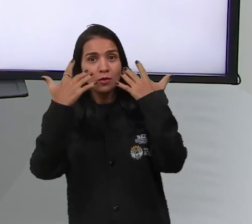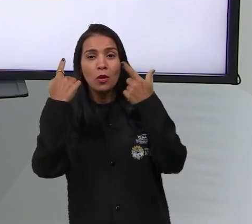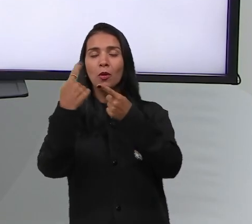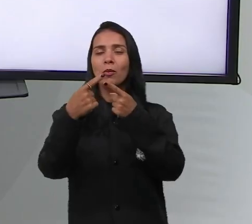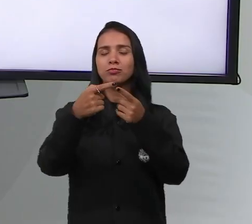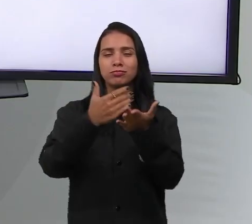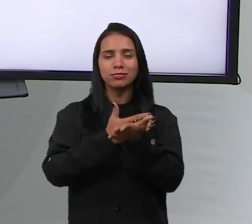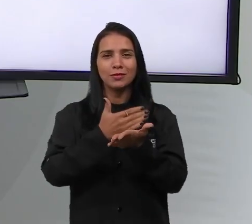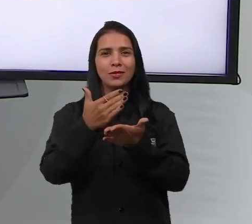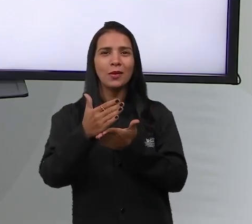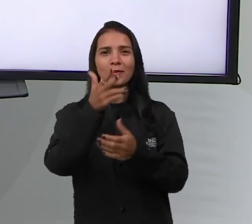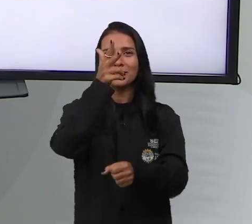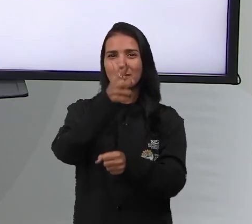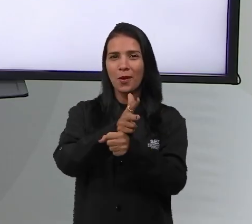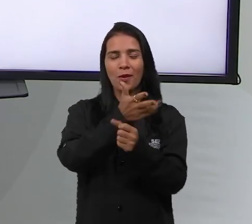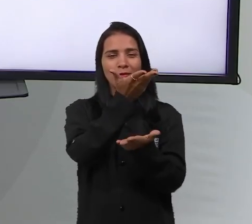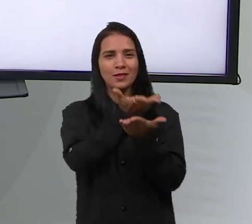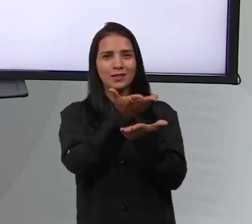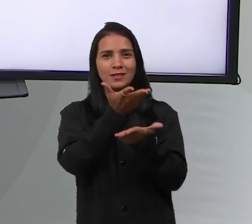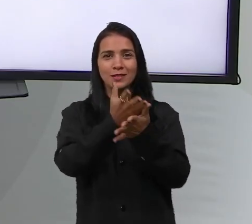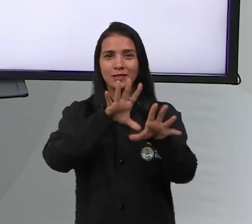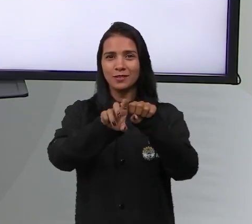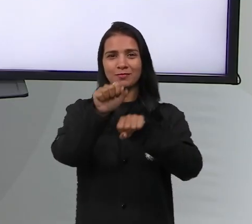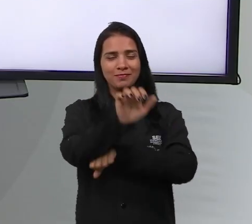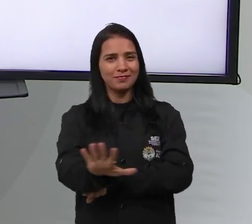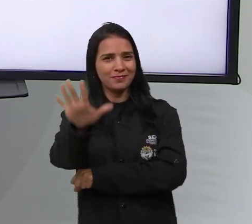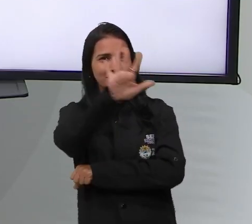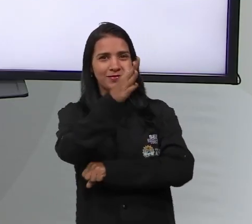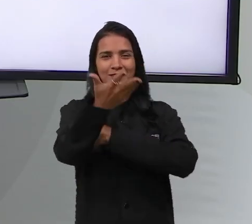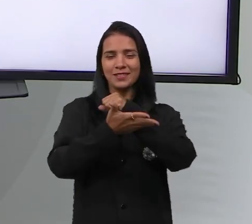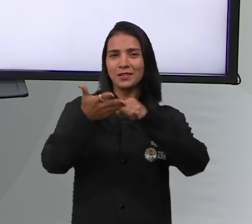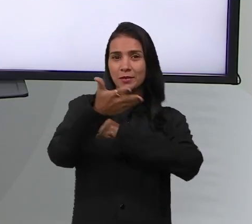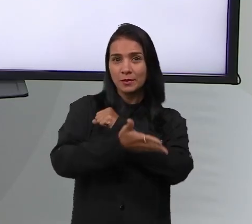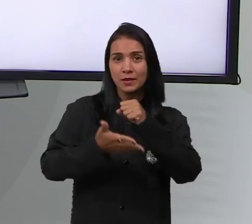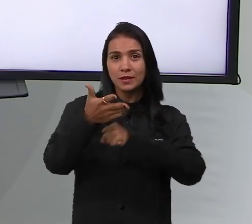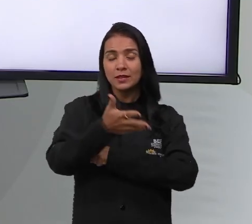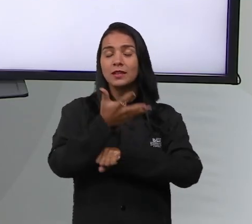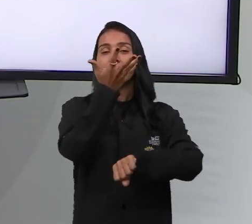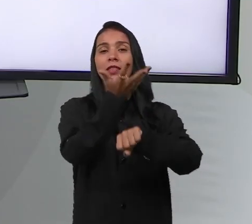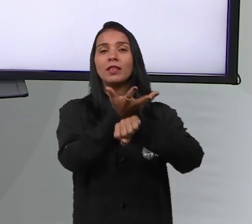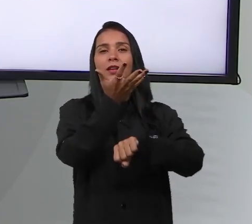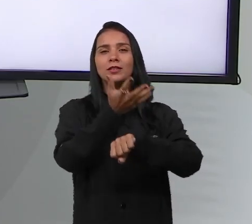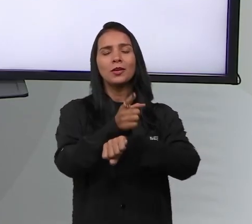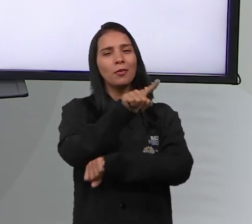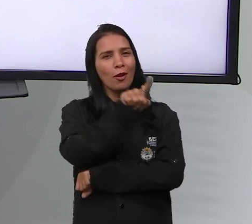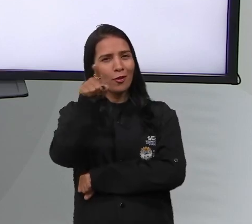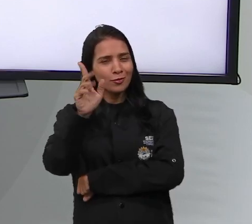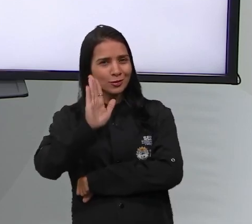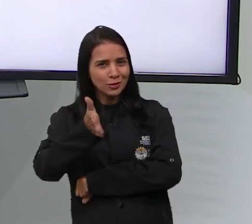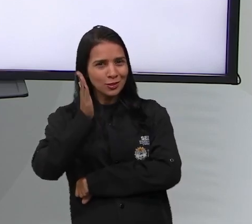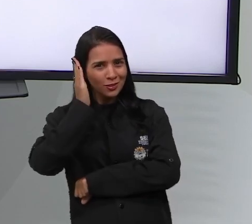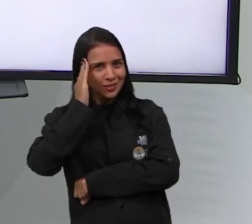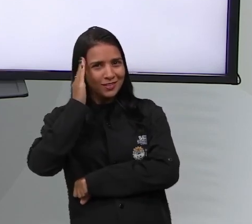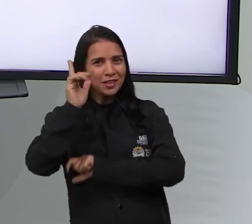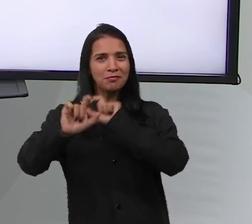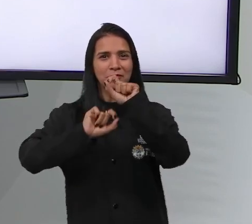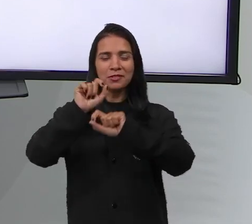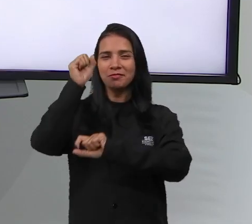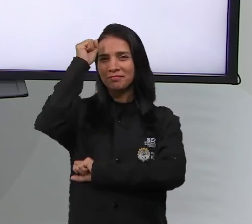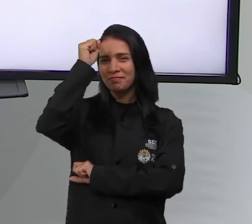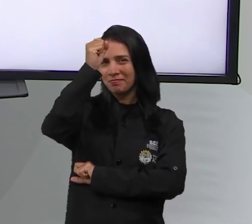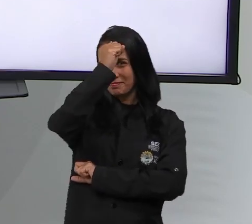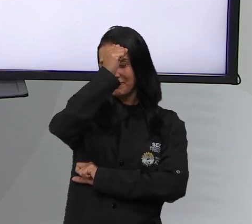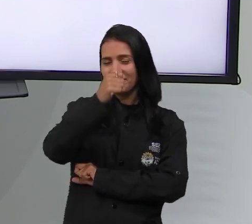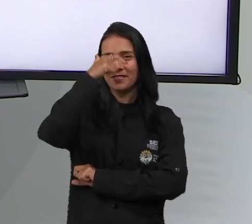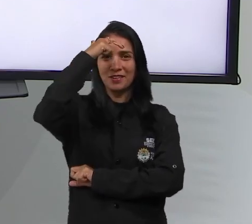mais uma videoaula de formação geral básica e o componente curricular você já sabe, Sociologia. Eu